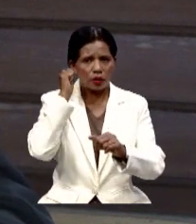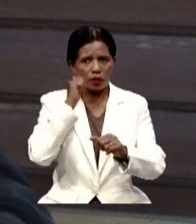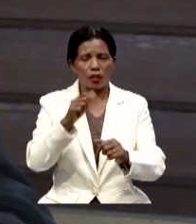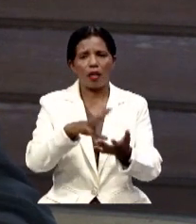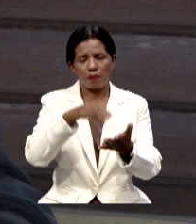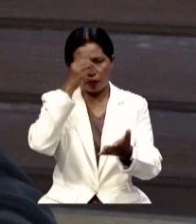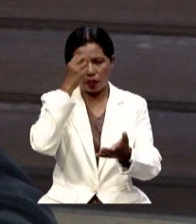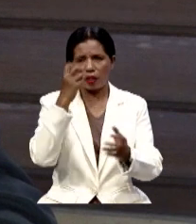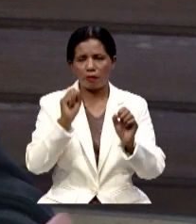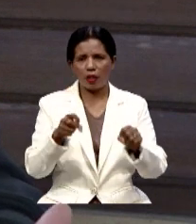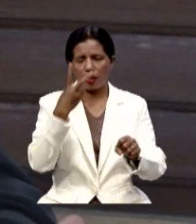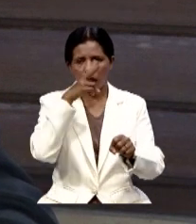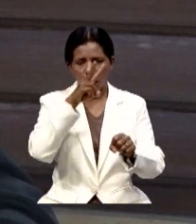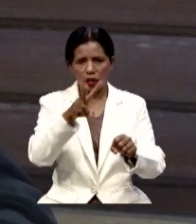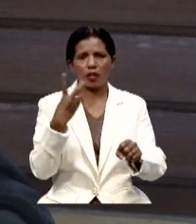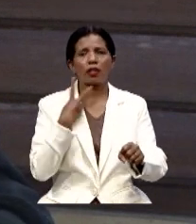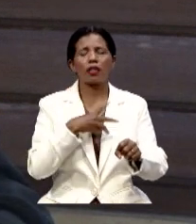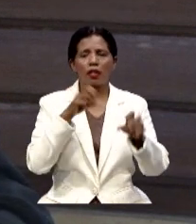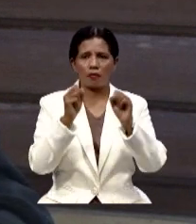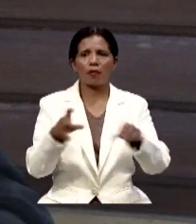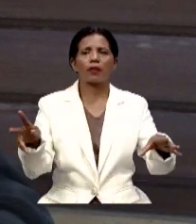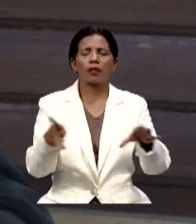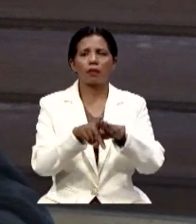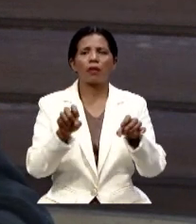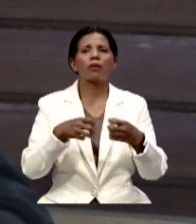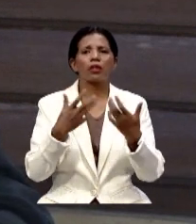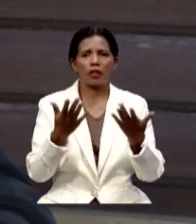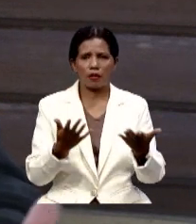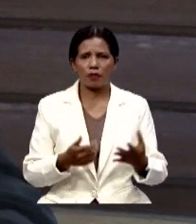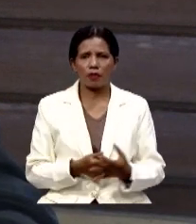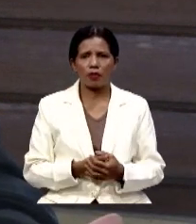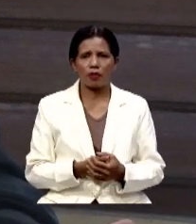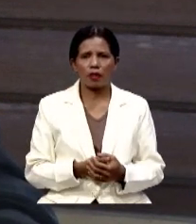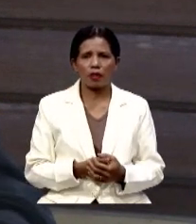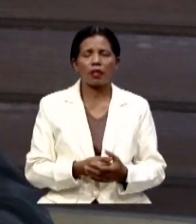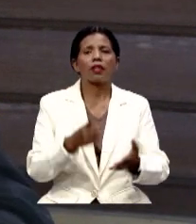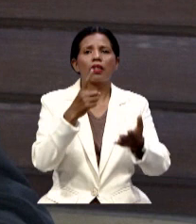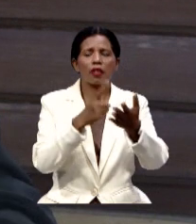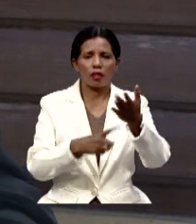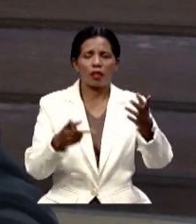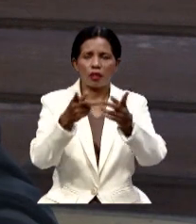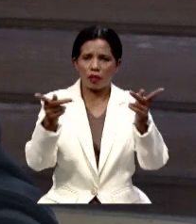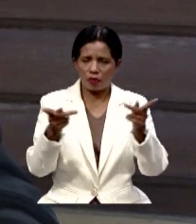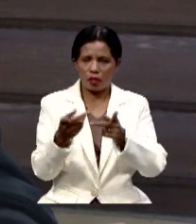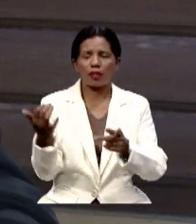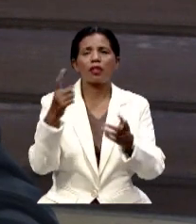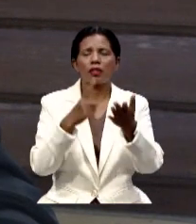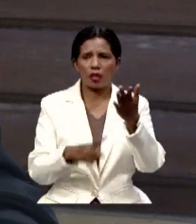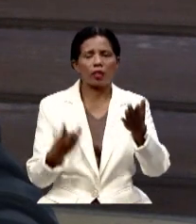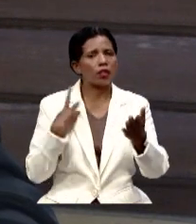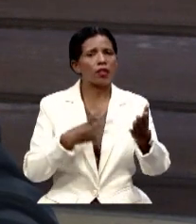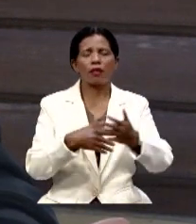Diaré, ou então participa no SAR, e a saída, e a área de saída, não é? Então, vai bem,